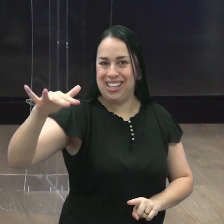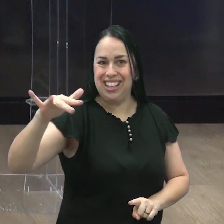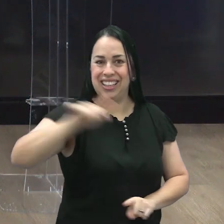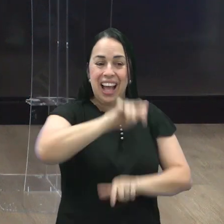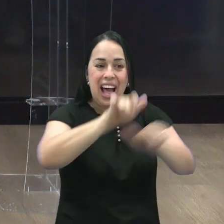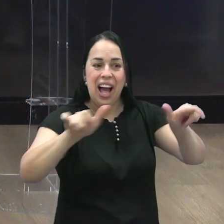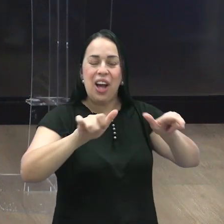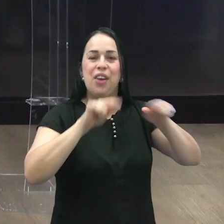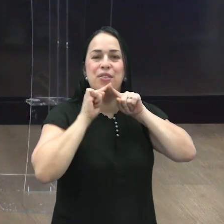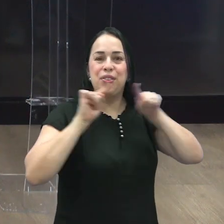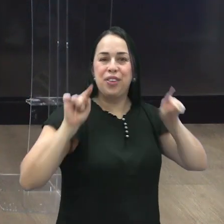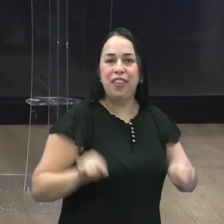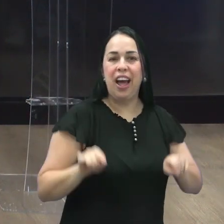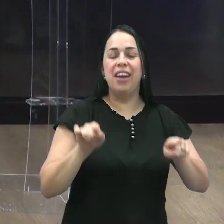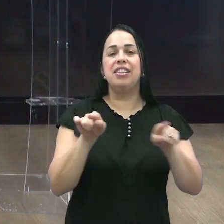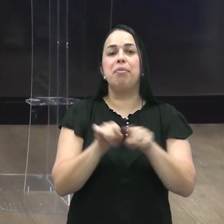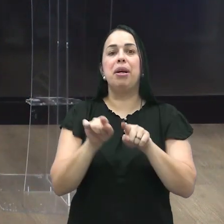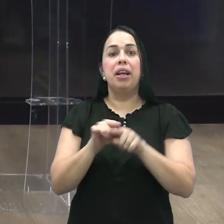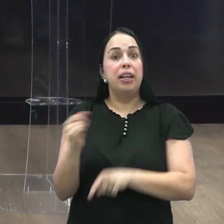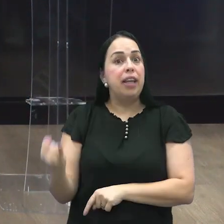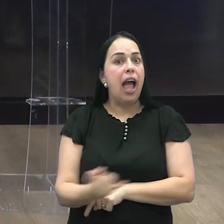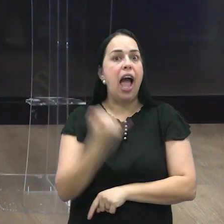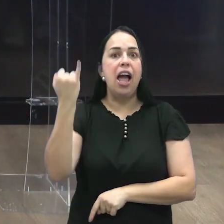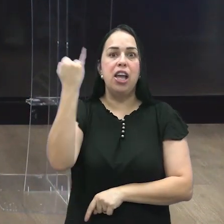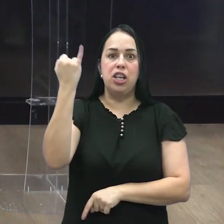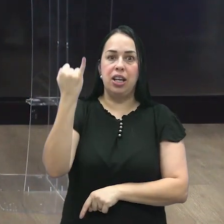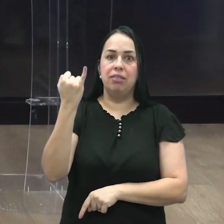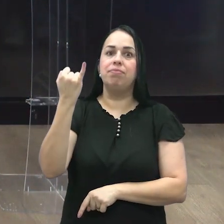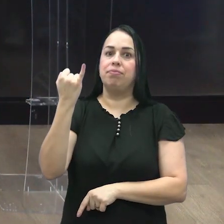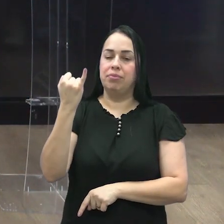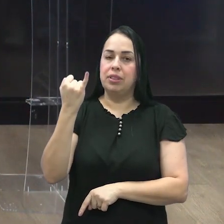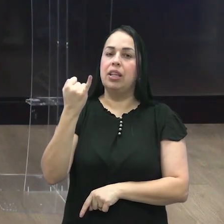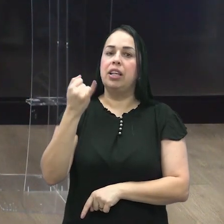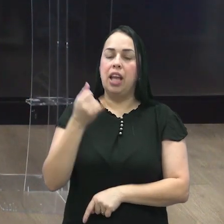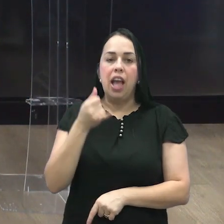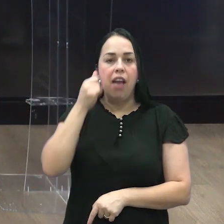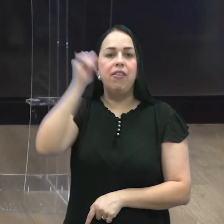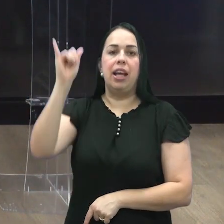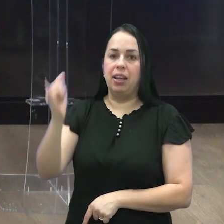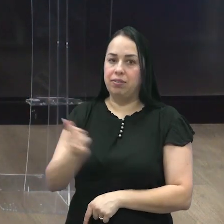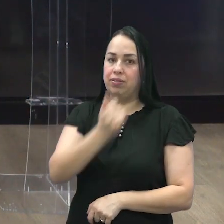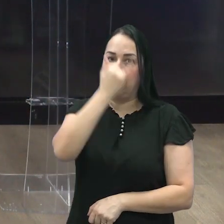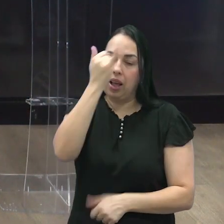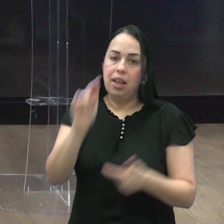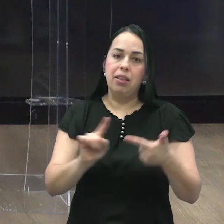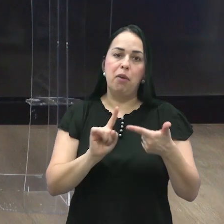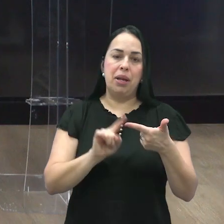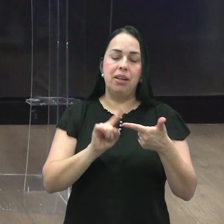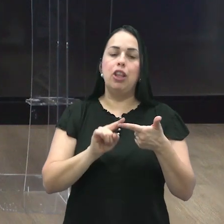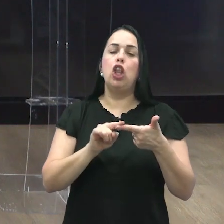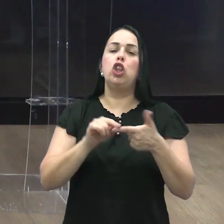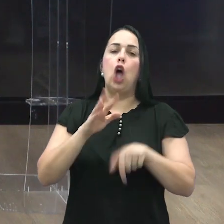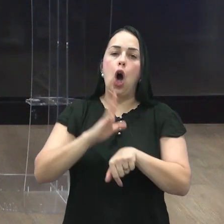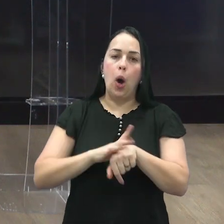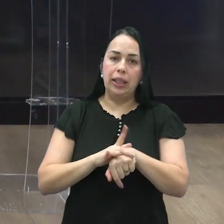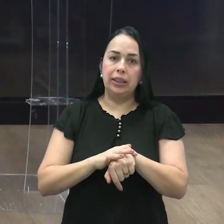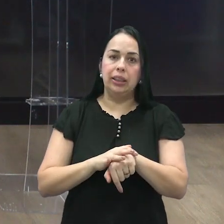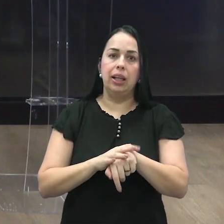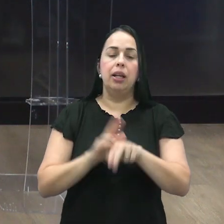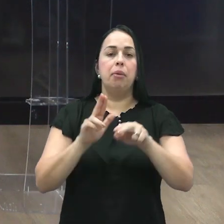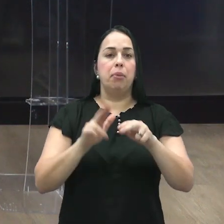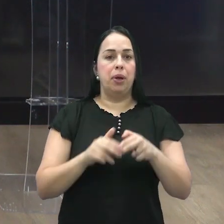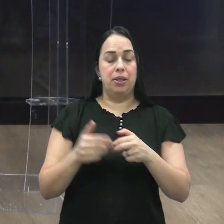também trabalhadores sobre a importância das ações de prevenção de acidentes e doenças relacionadas ao